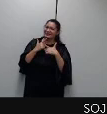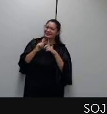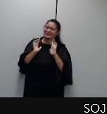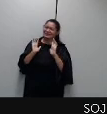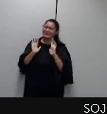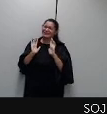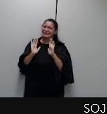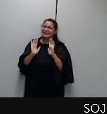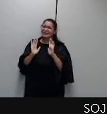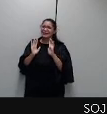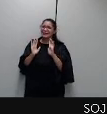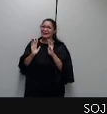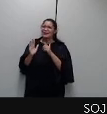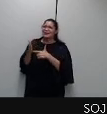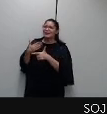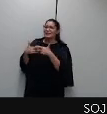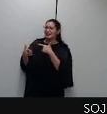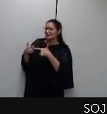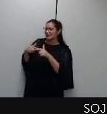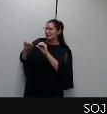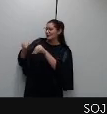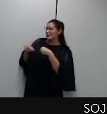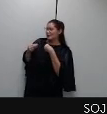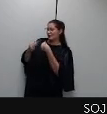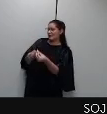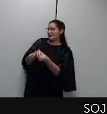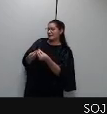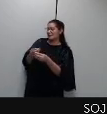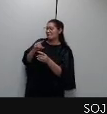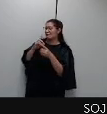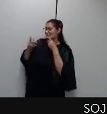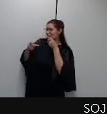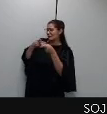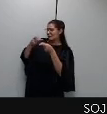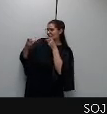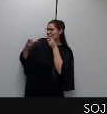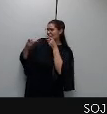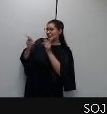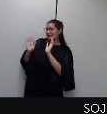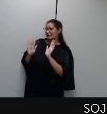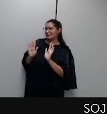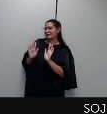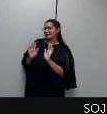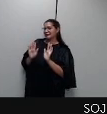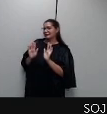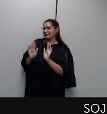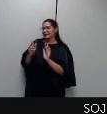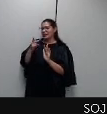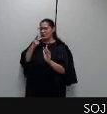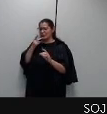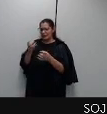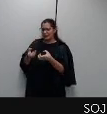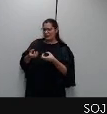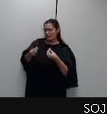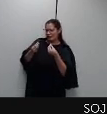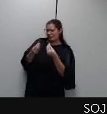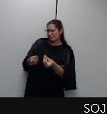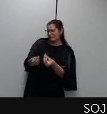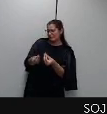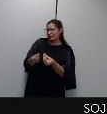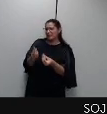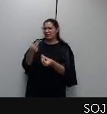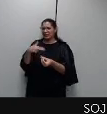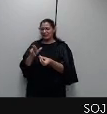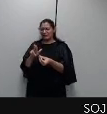superficialmente porque o objetivo é debater eu só sonho é como eu disse eu não quis me trazer argumento favorável nem com outro que eu